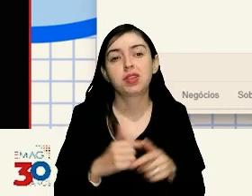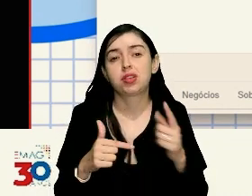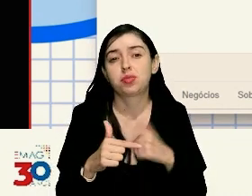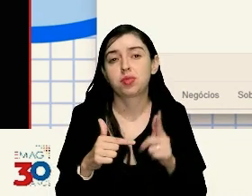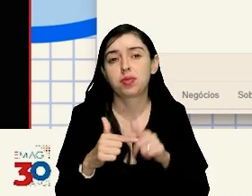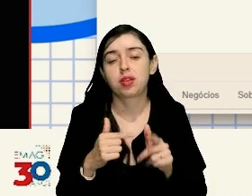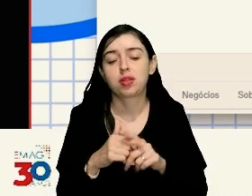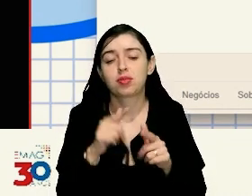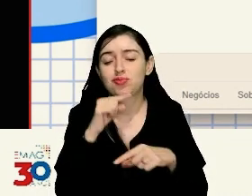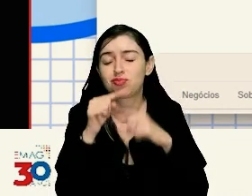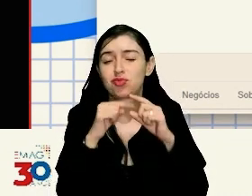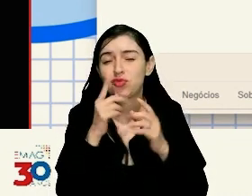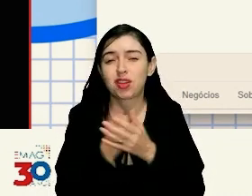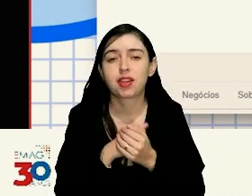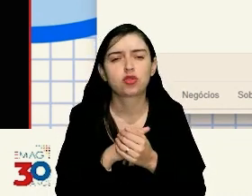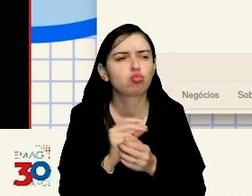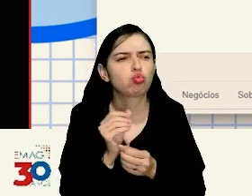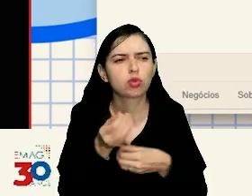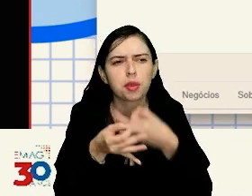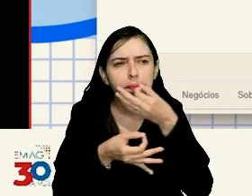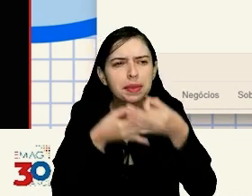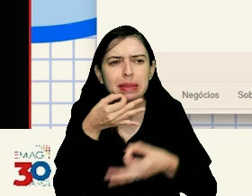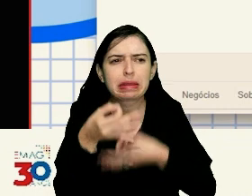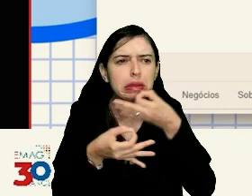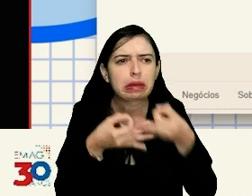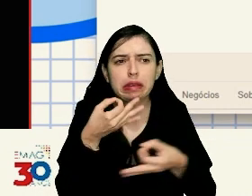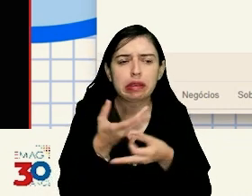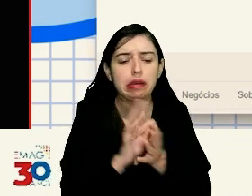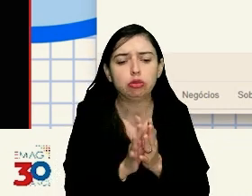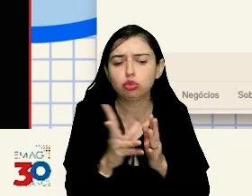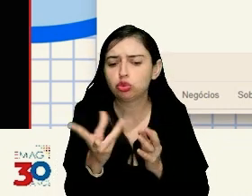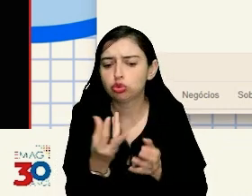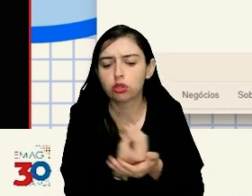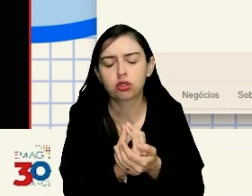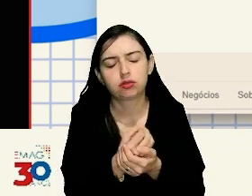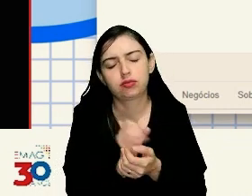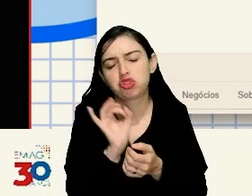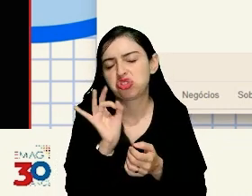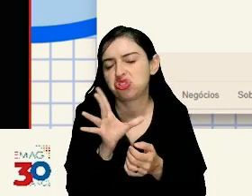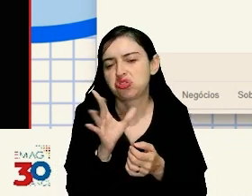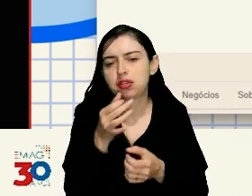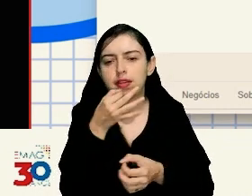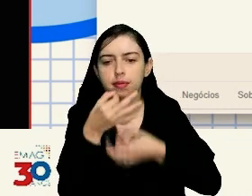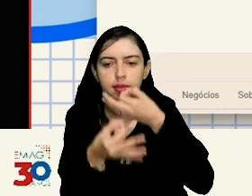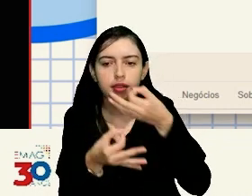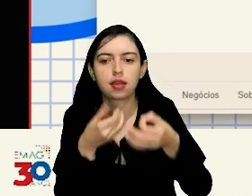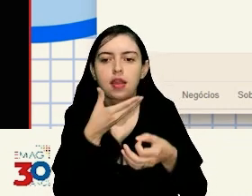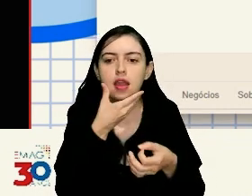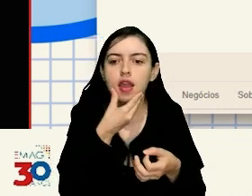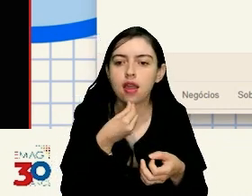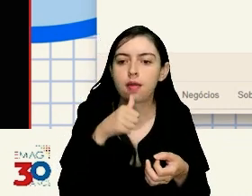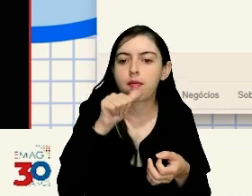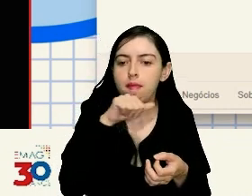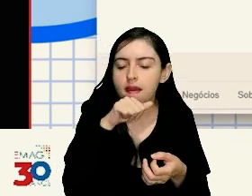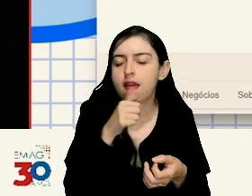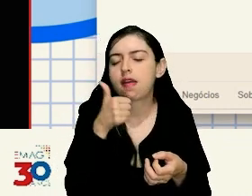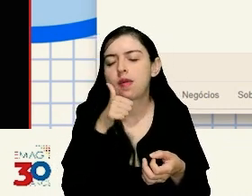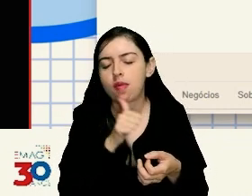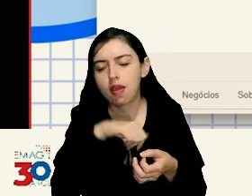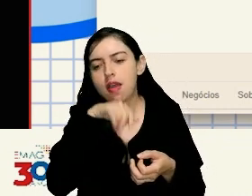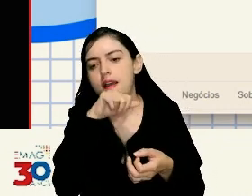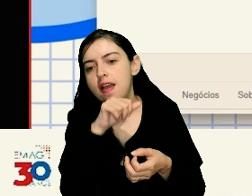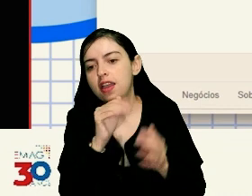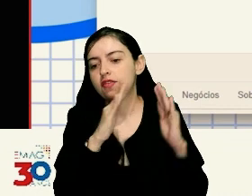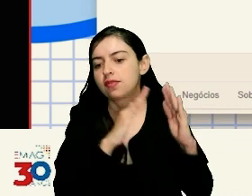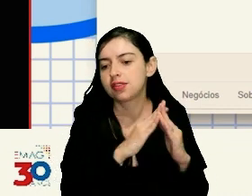os palpites, porque nessa hora soma palpites, né? Pai, mãe, sogro, sogra, vizinho, vizinha, todo mundo dá o seu palpite. Depois de tentar